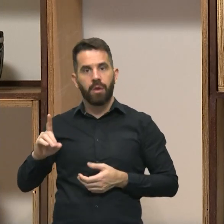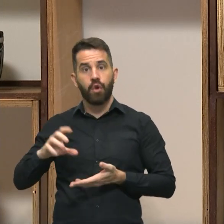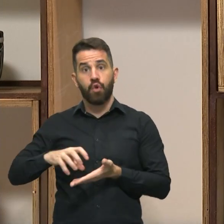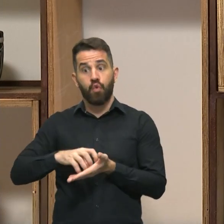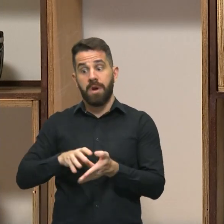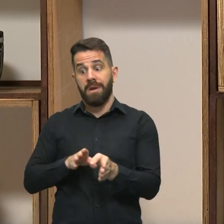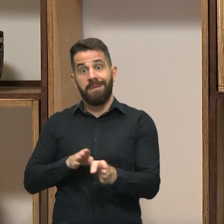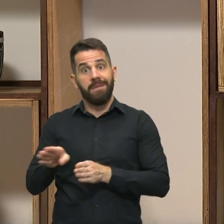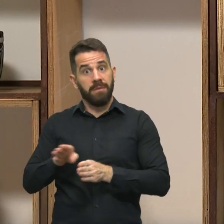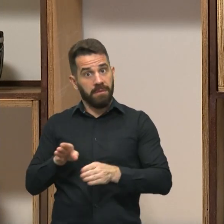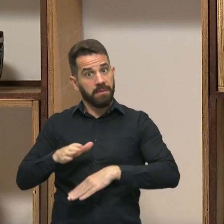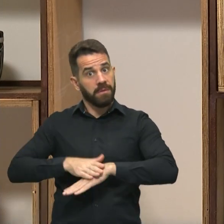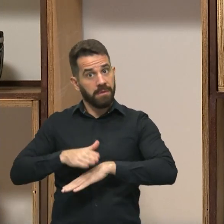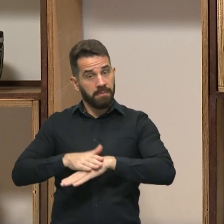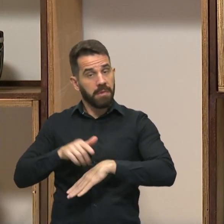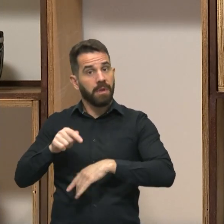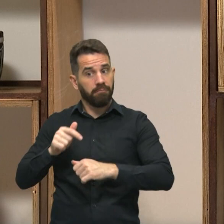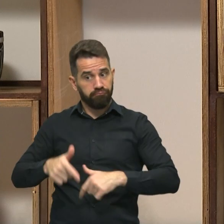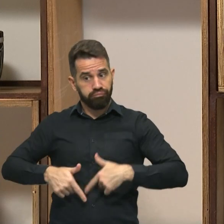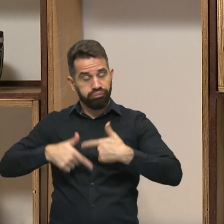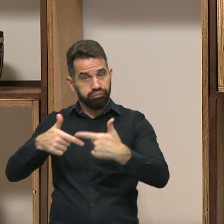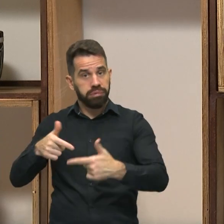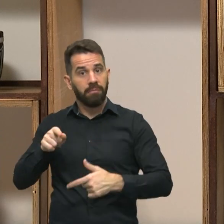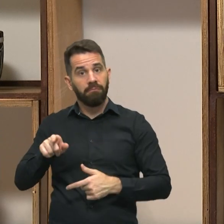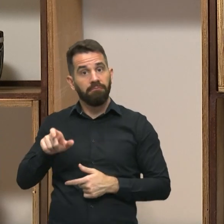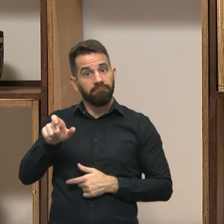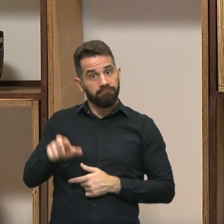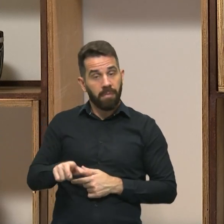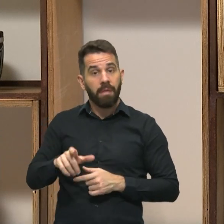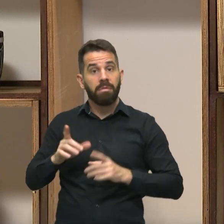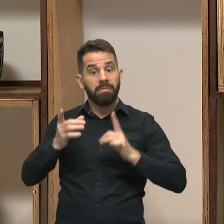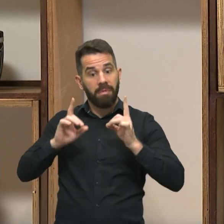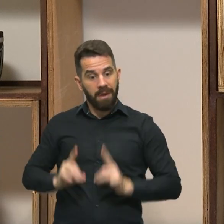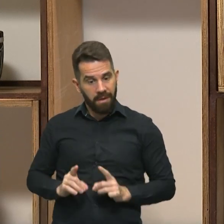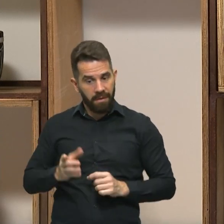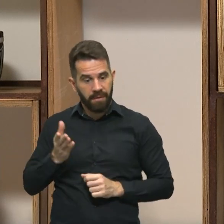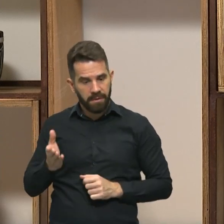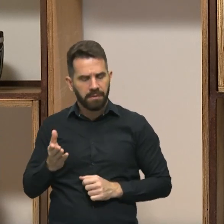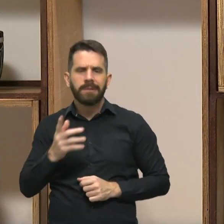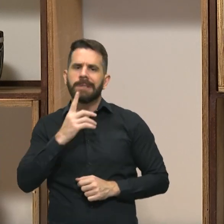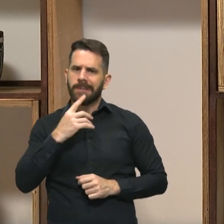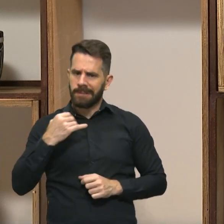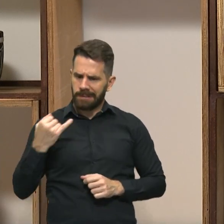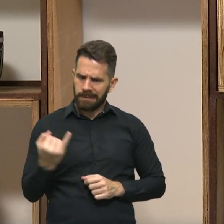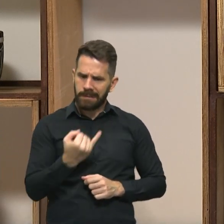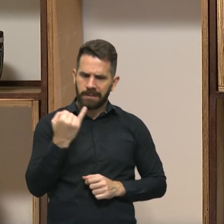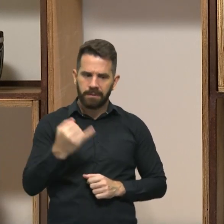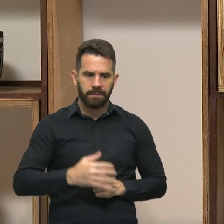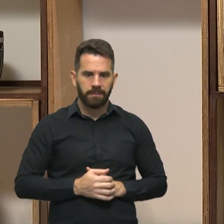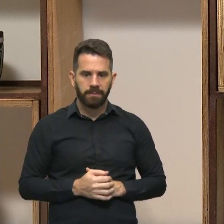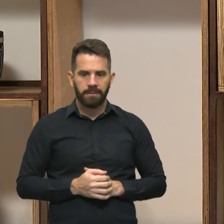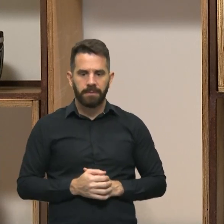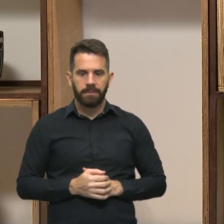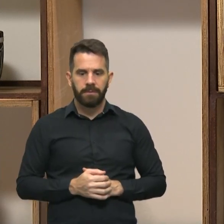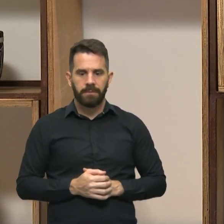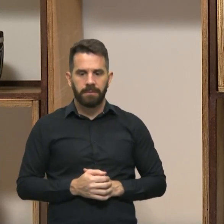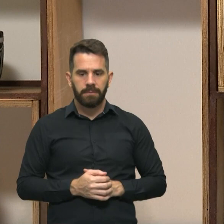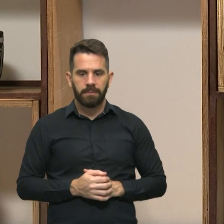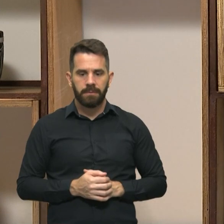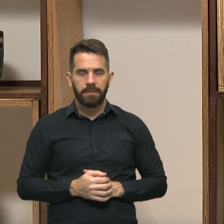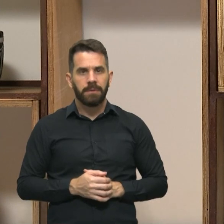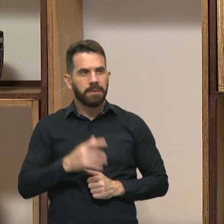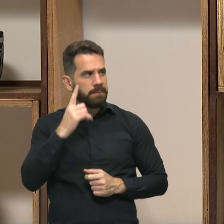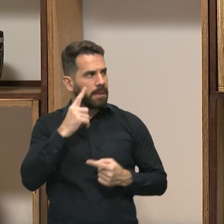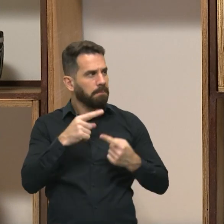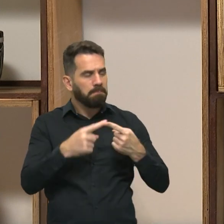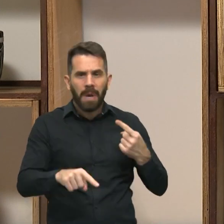Acessibilidade, a importância de ter essas cotas para pessoas que... Nós perdemos também a conexão com o